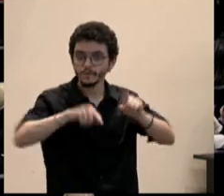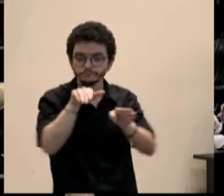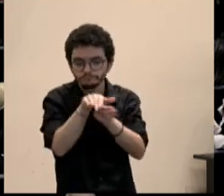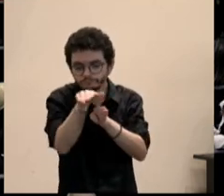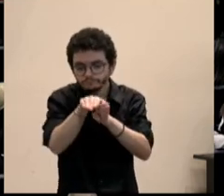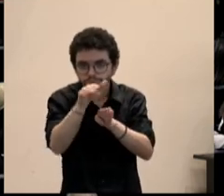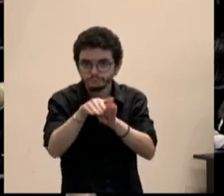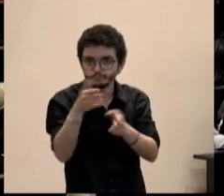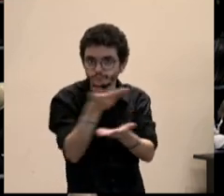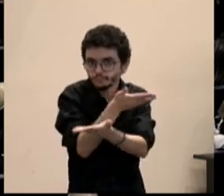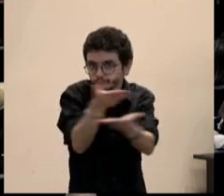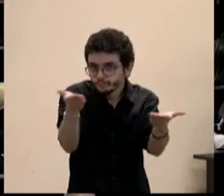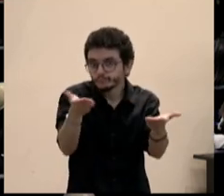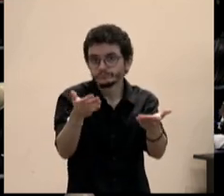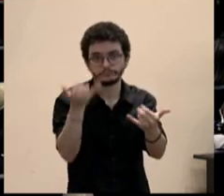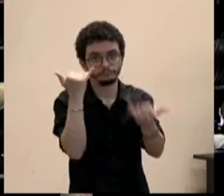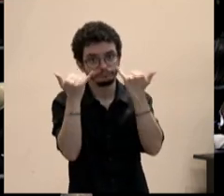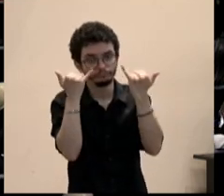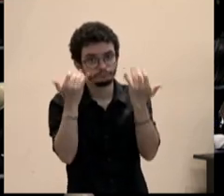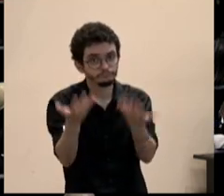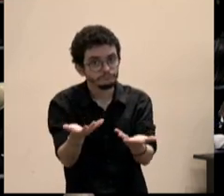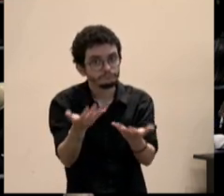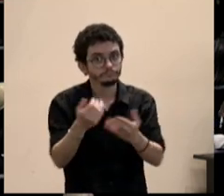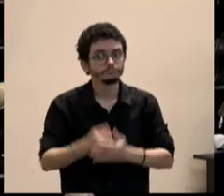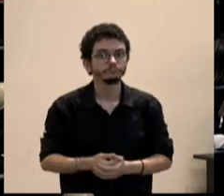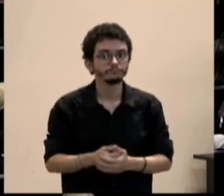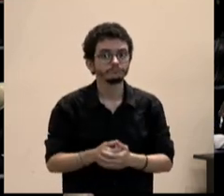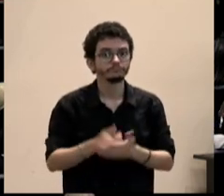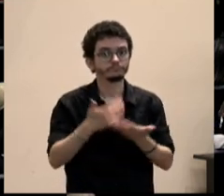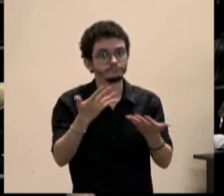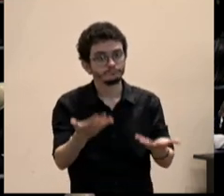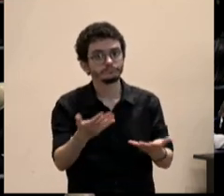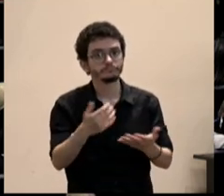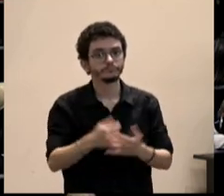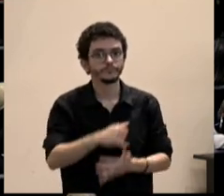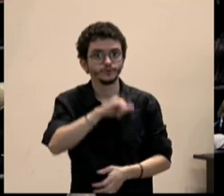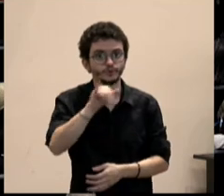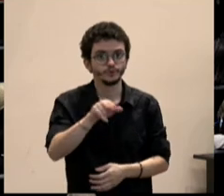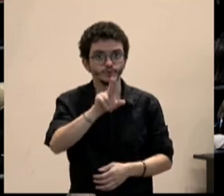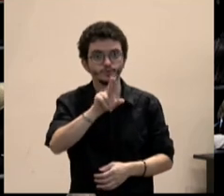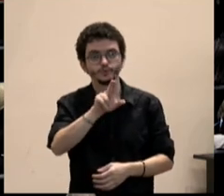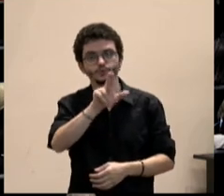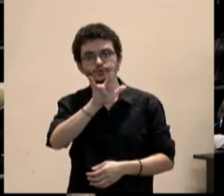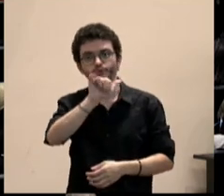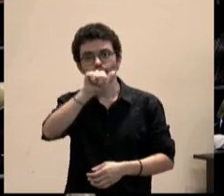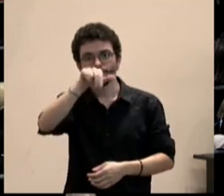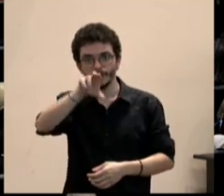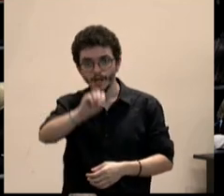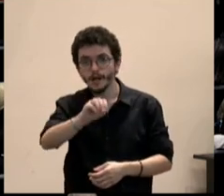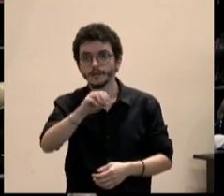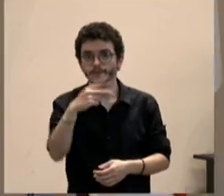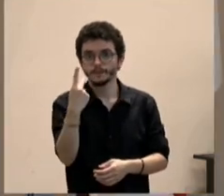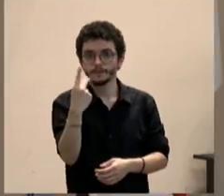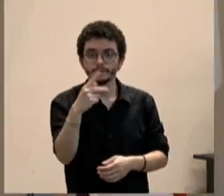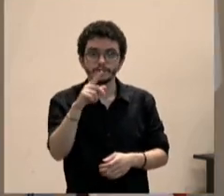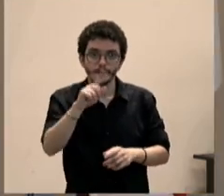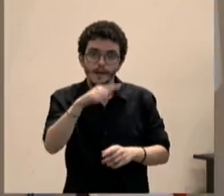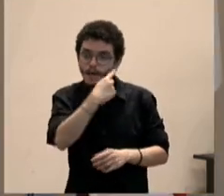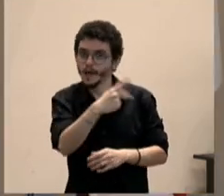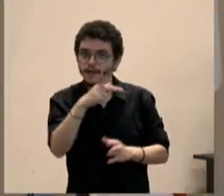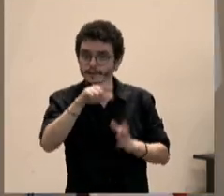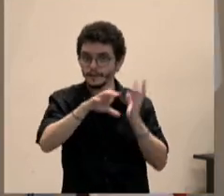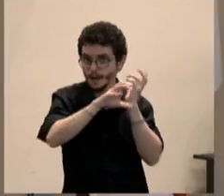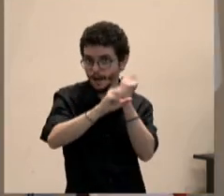vocês, né, com informações. Então, Juliano, que é nosso economista da bancada, ele é o melhor quadro que a gente